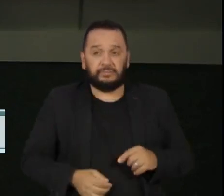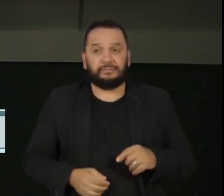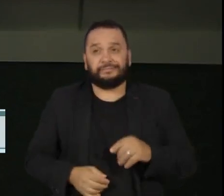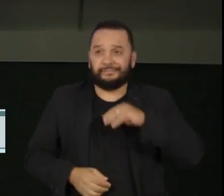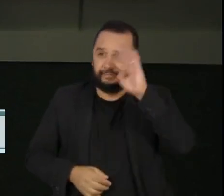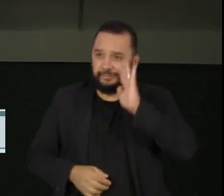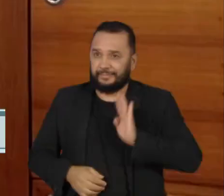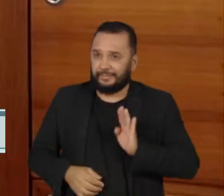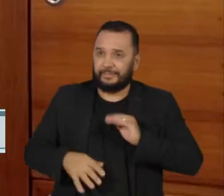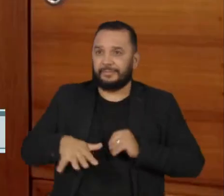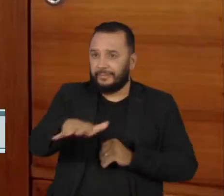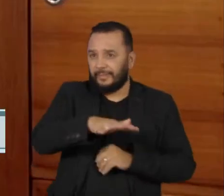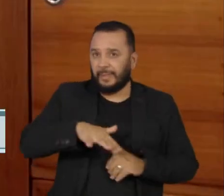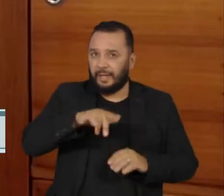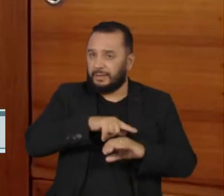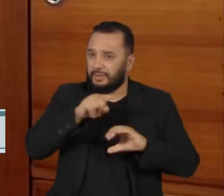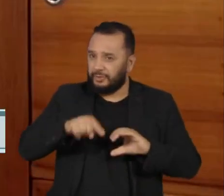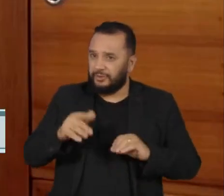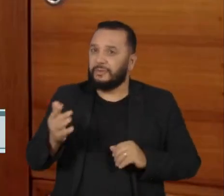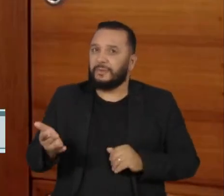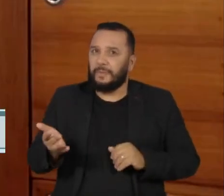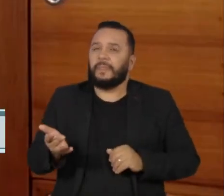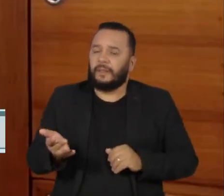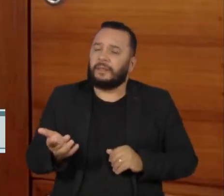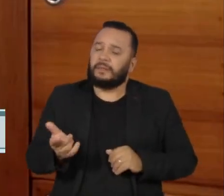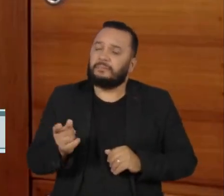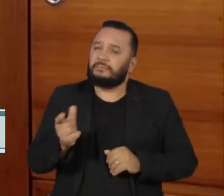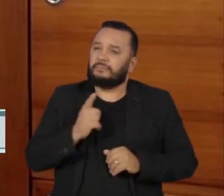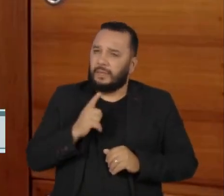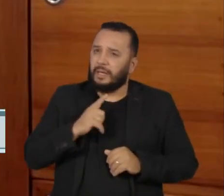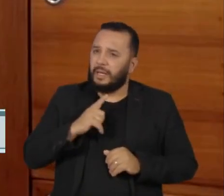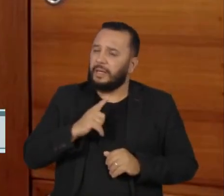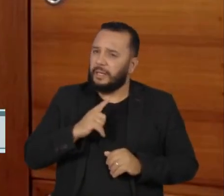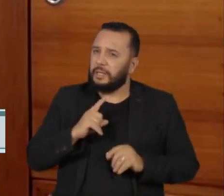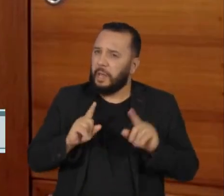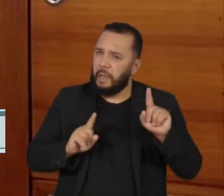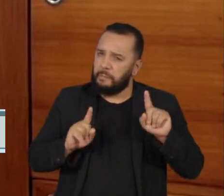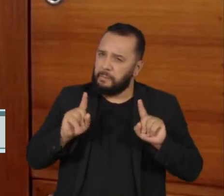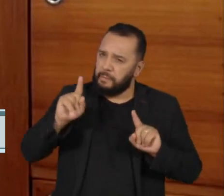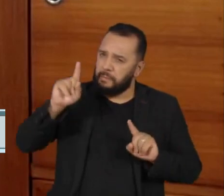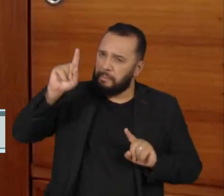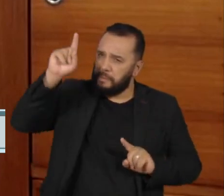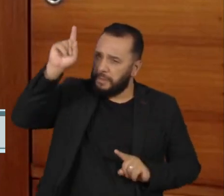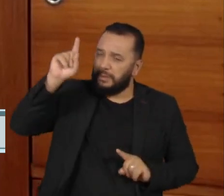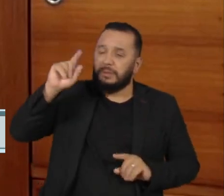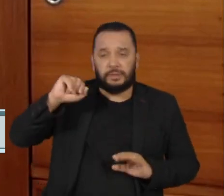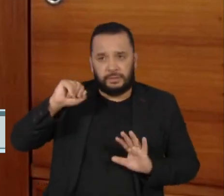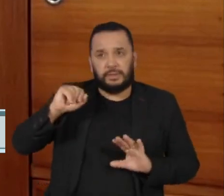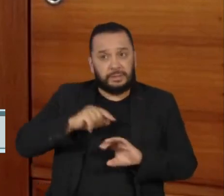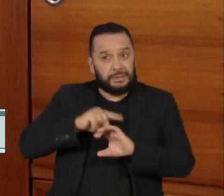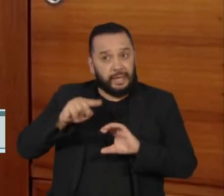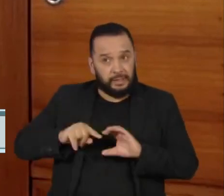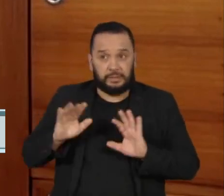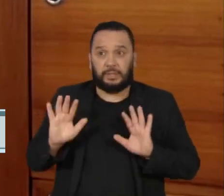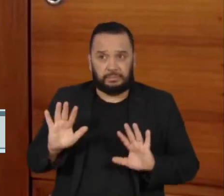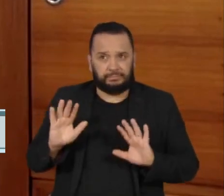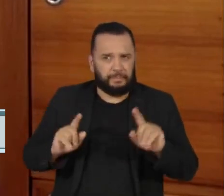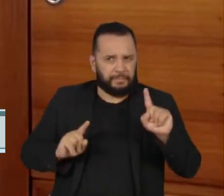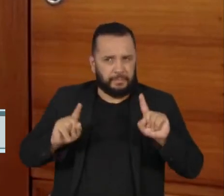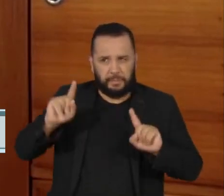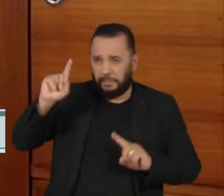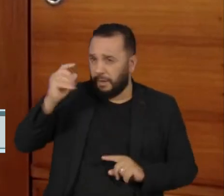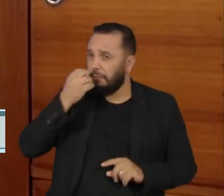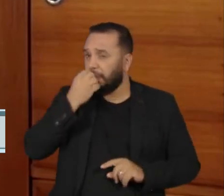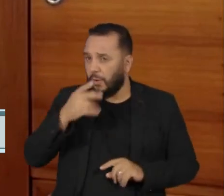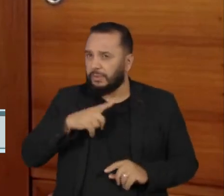vista científico, ele lidera em diversos segmentos do ponto de vista de ciência, né?